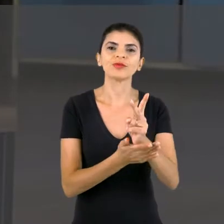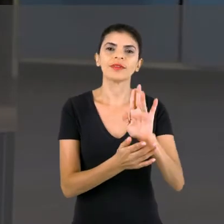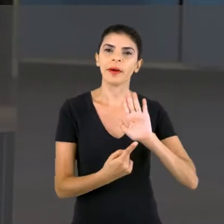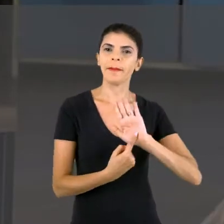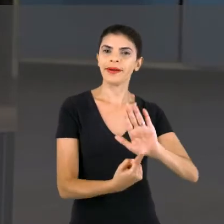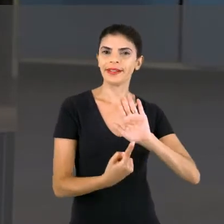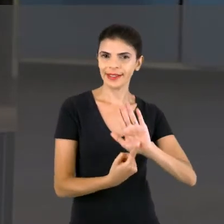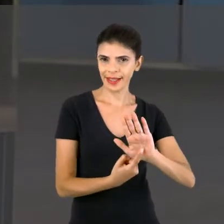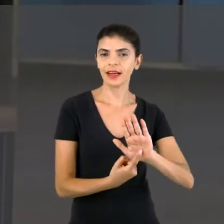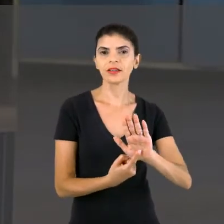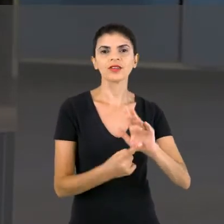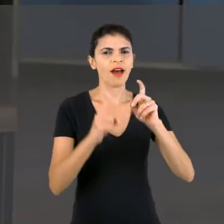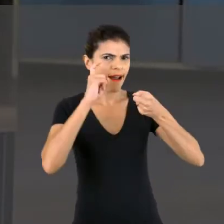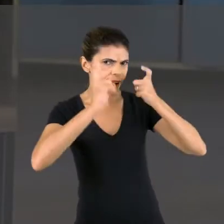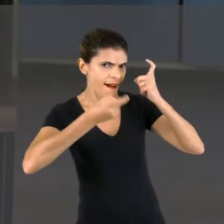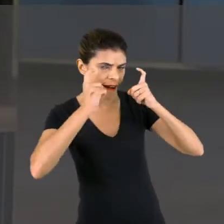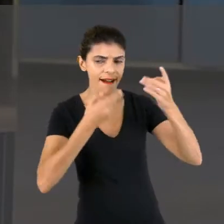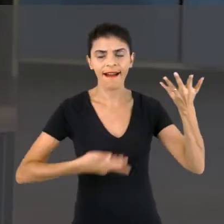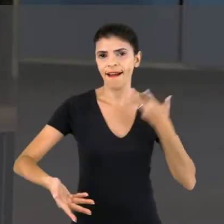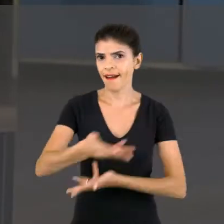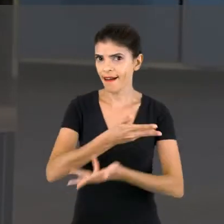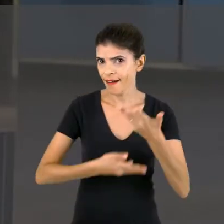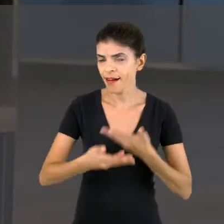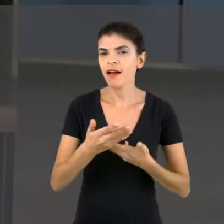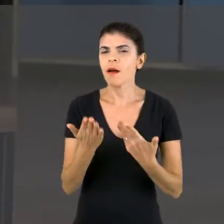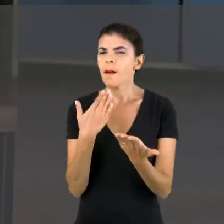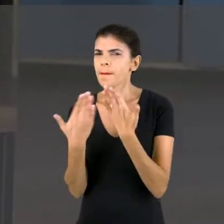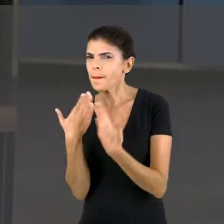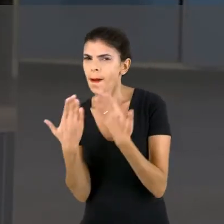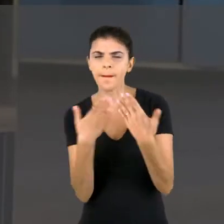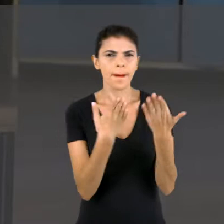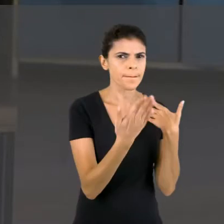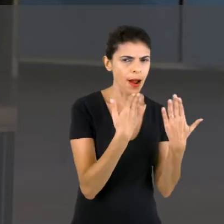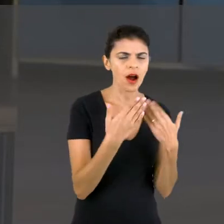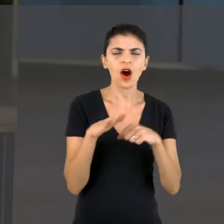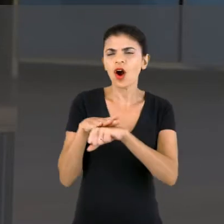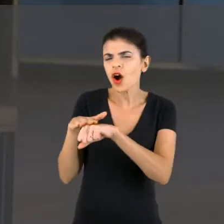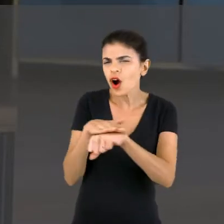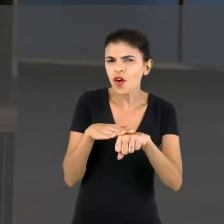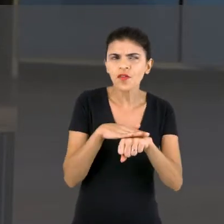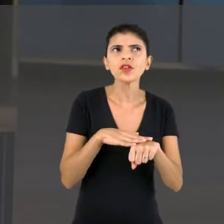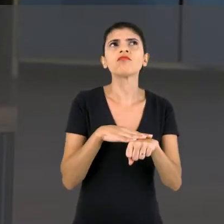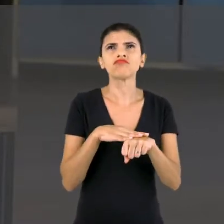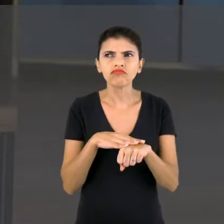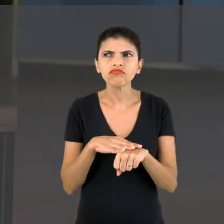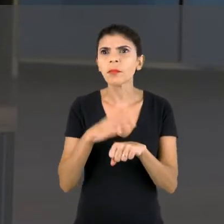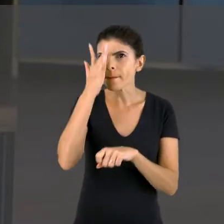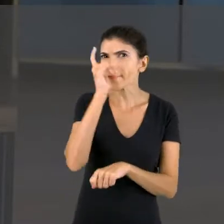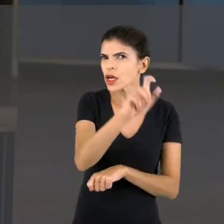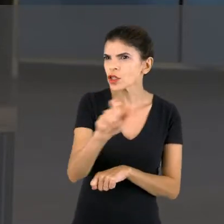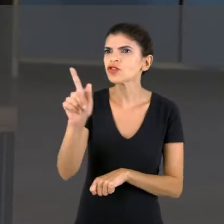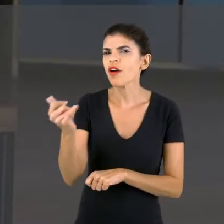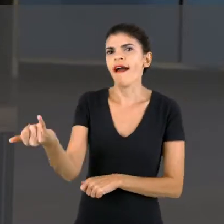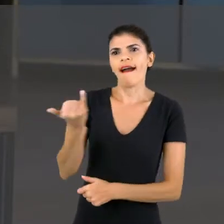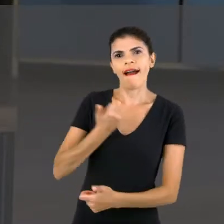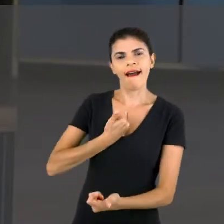dar continuidade ao espetáculo. A gente se reuniu, a gente conversou e a gente falou, bom,